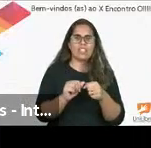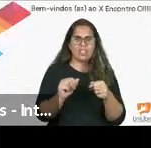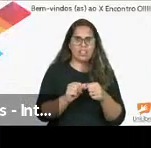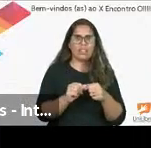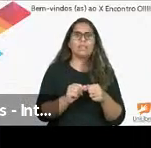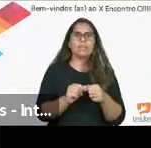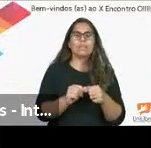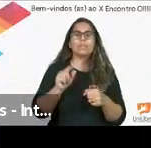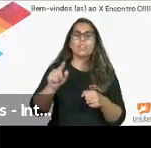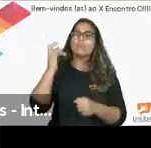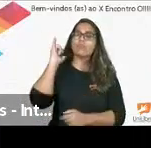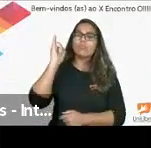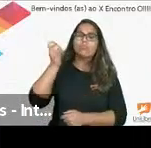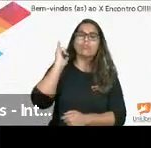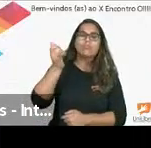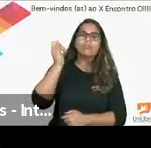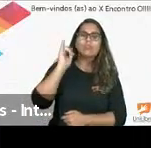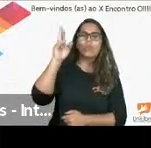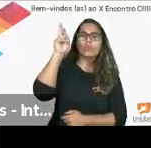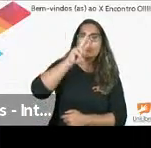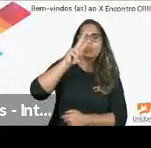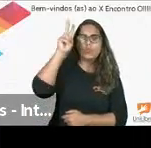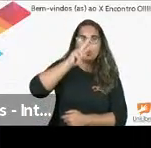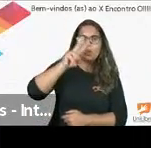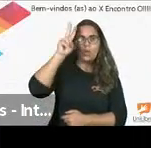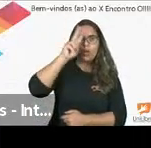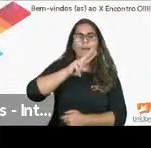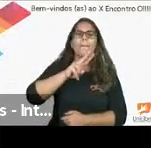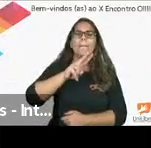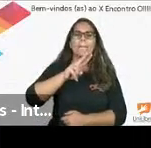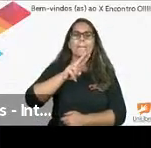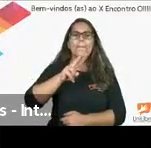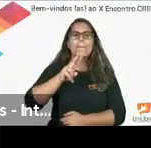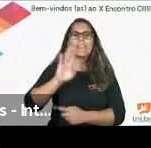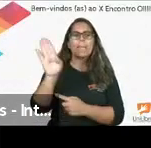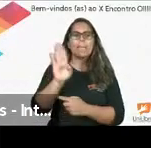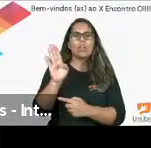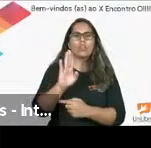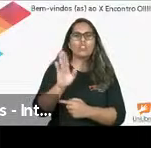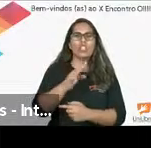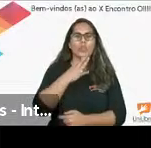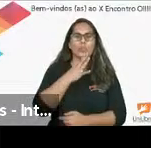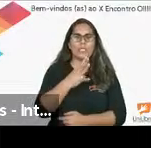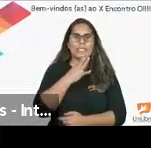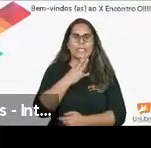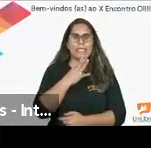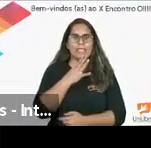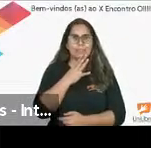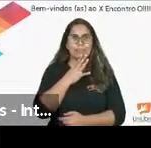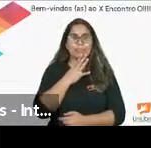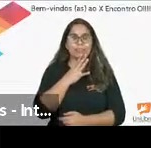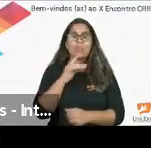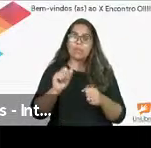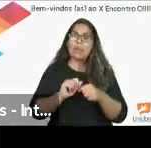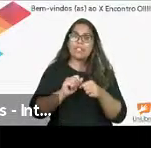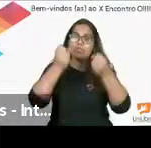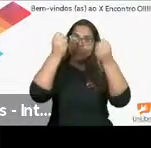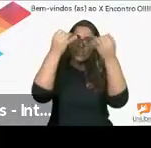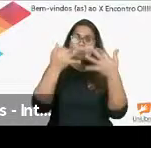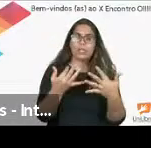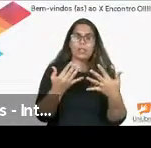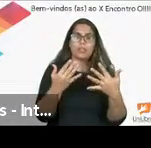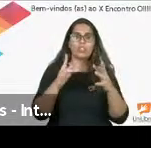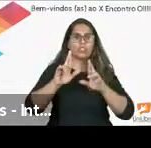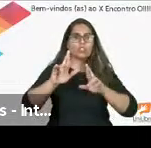que conta uma história da biologia do conhecer, mas fazendo essa distinção